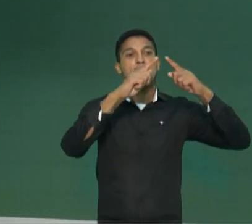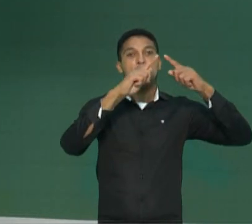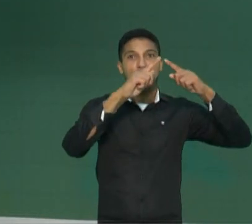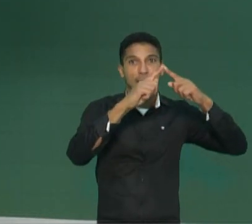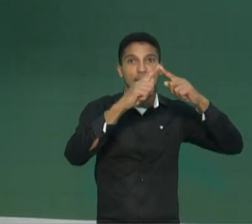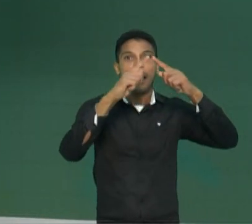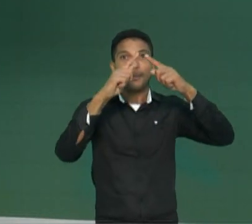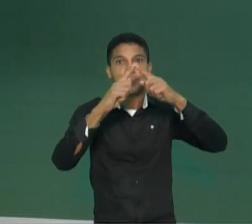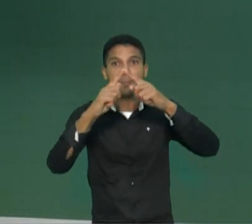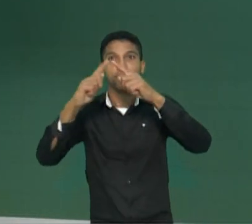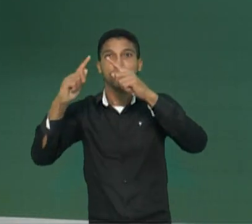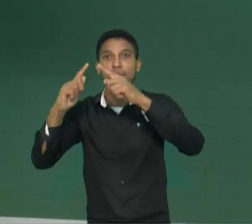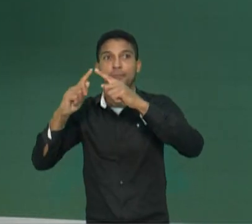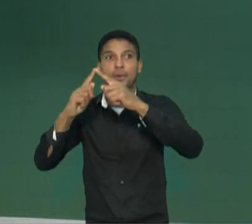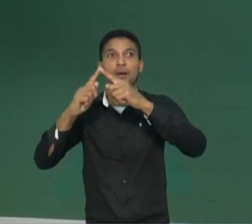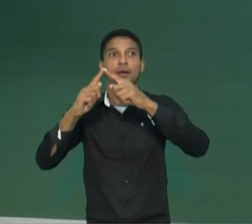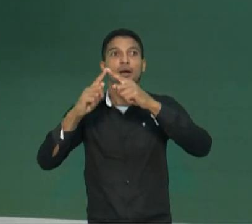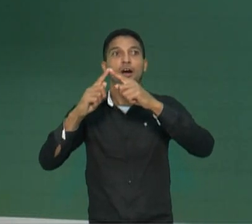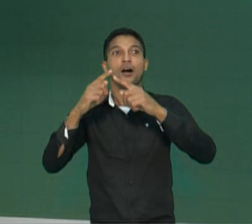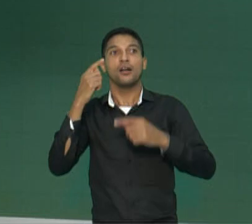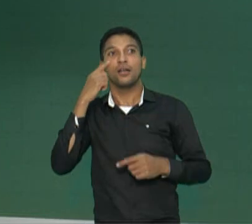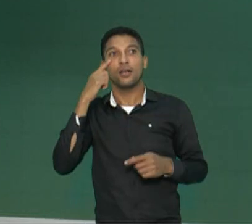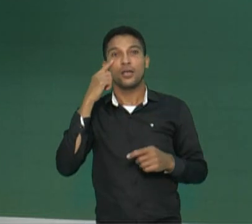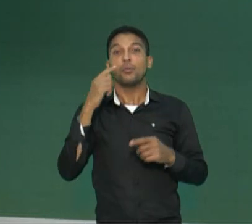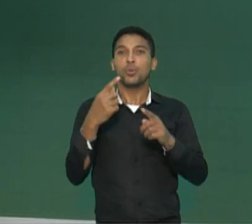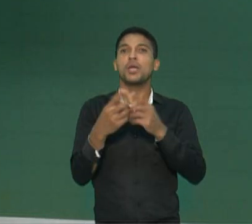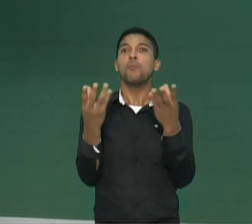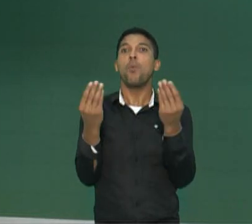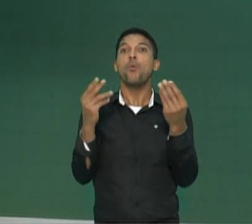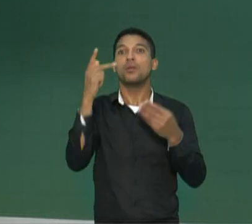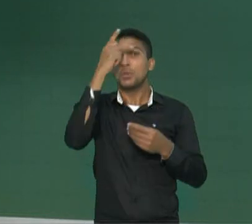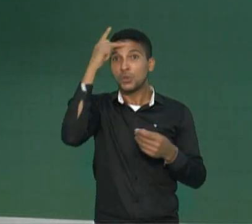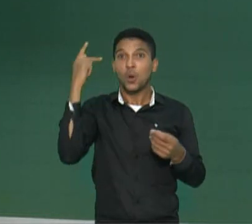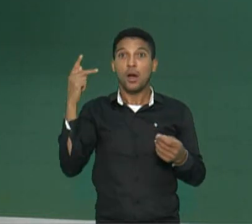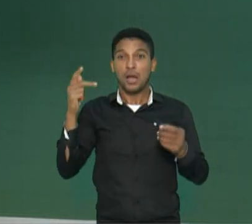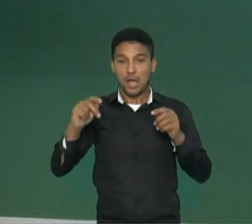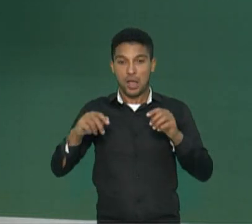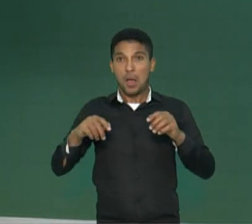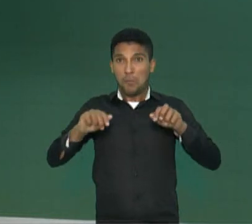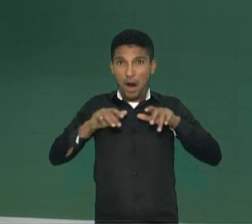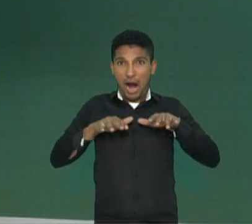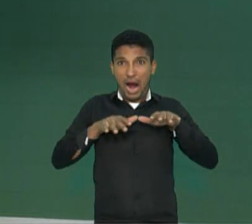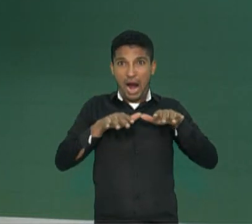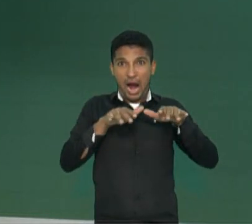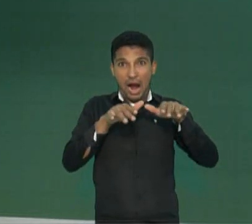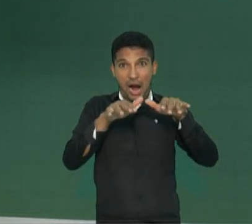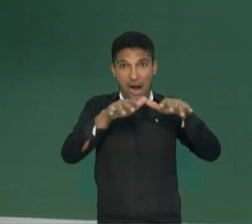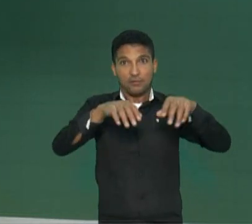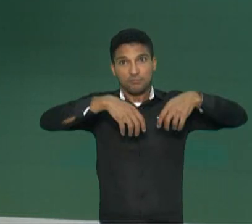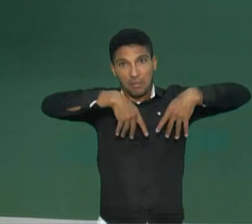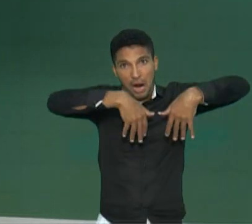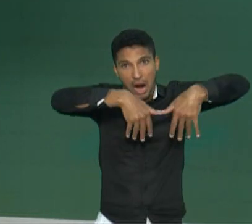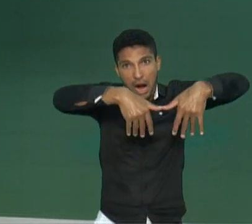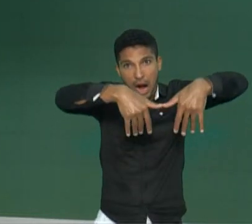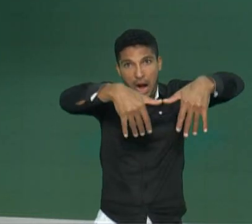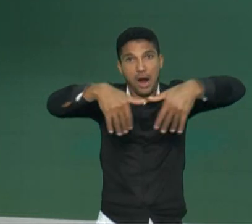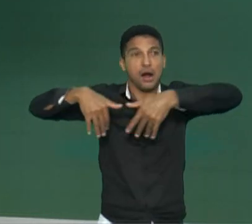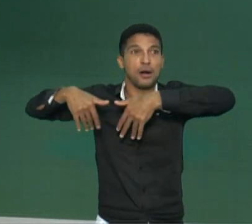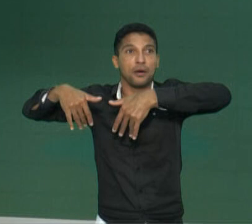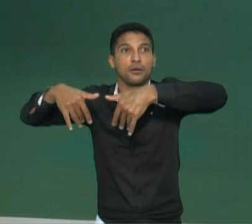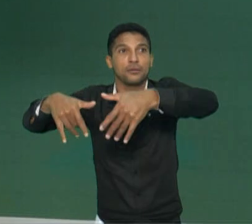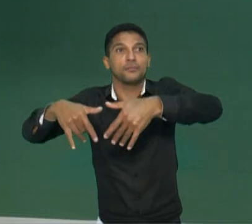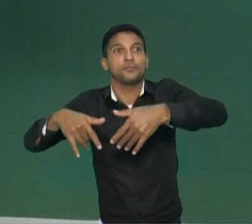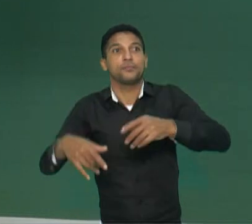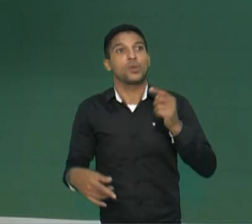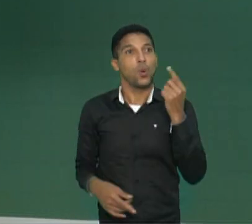lá por trás. Agora não, agora eles colocam 3 portadas, porque uma para entrar, a central para os fiéis que vão